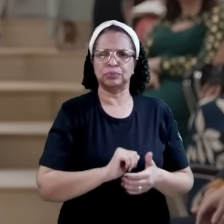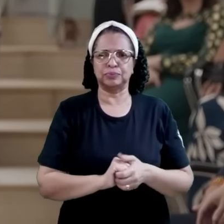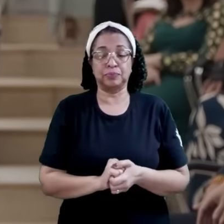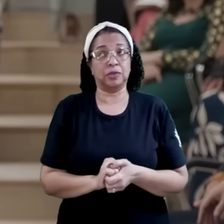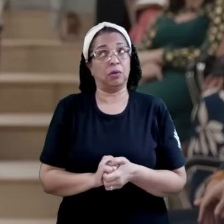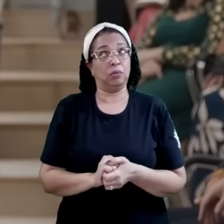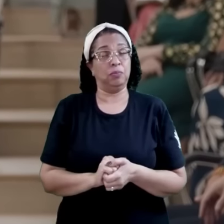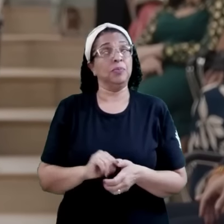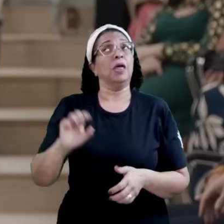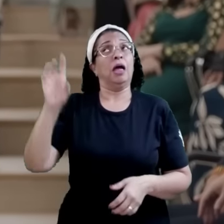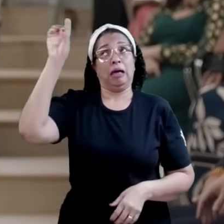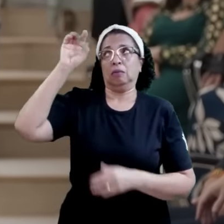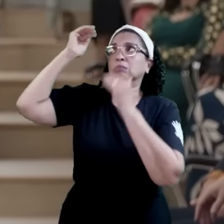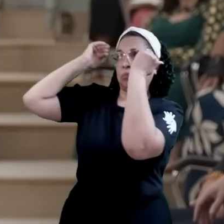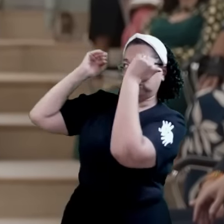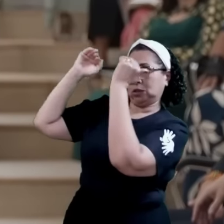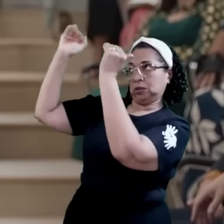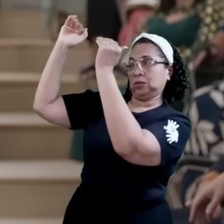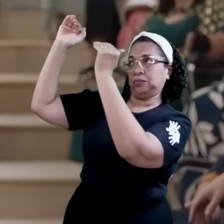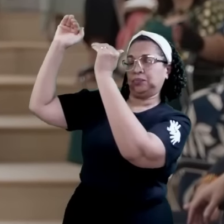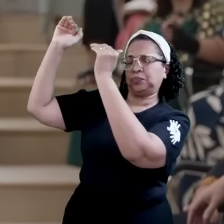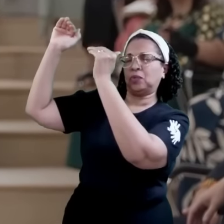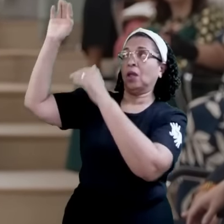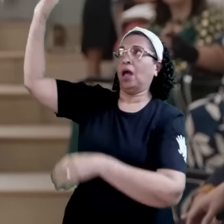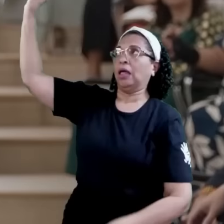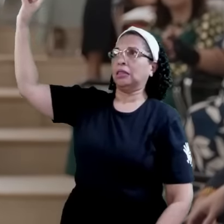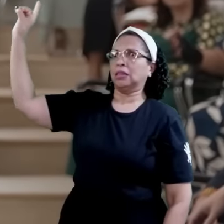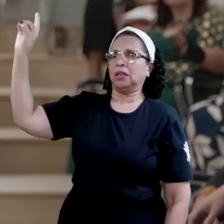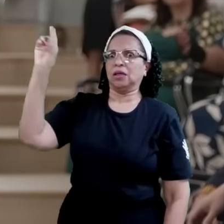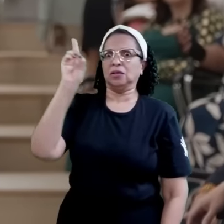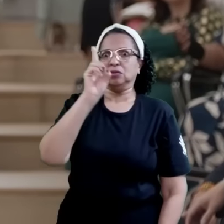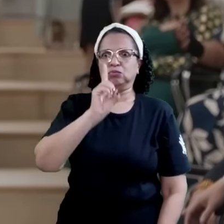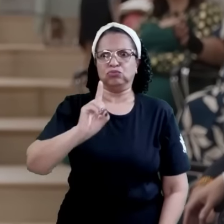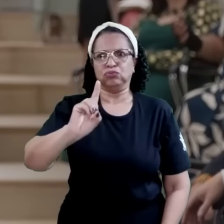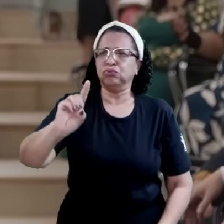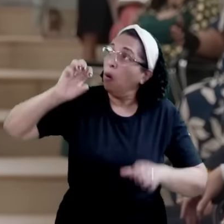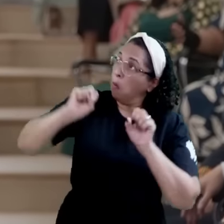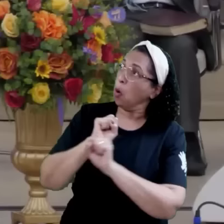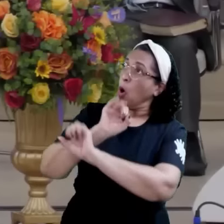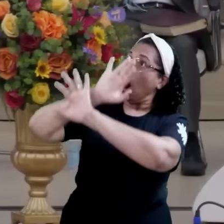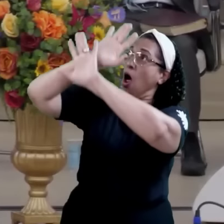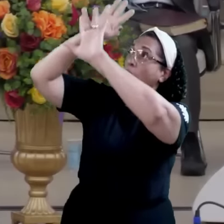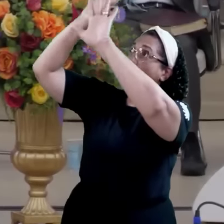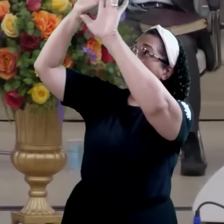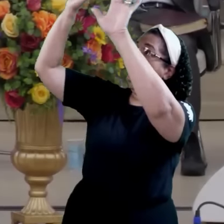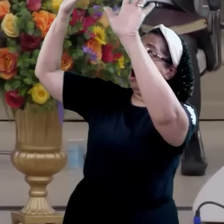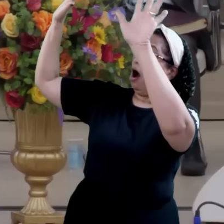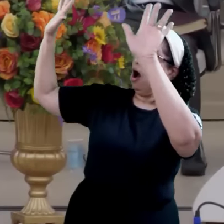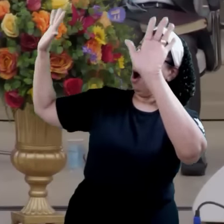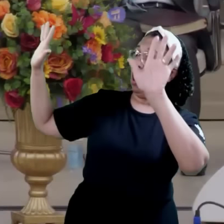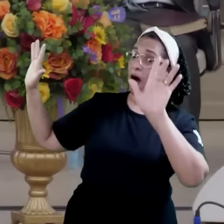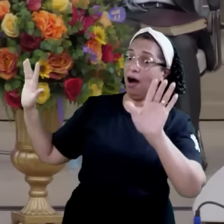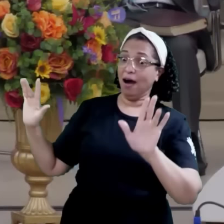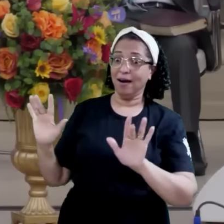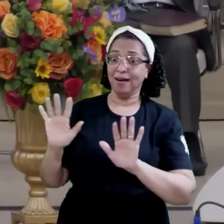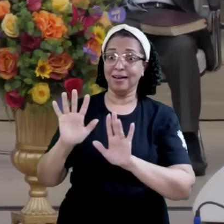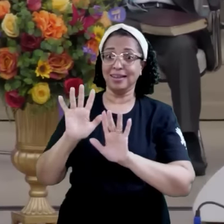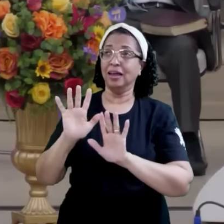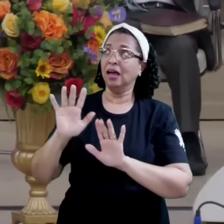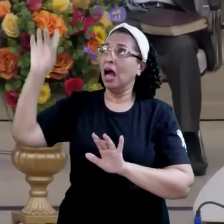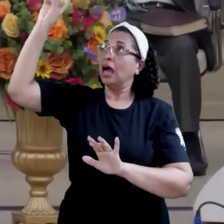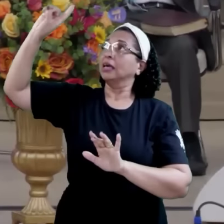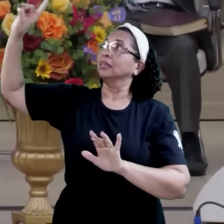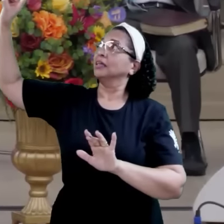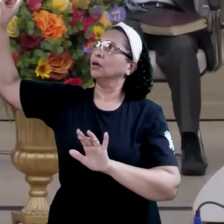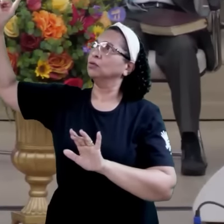Deus manda dizer que está passeando na igreja e a igreja respondeu em Glória e Deus gostou porque do jeito que o povo mandou Glória para cima Deus me